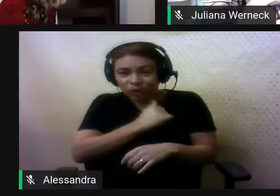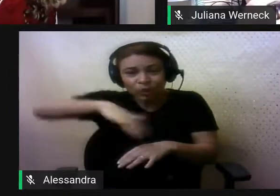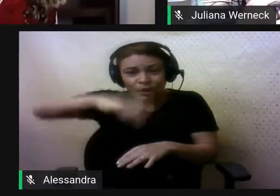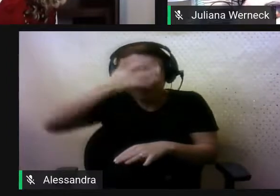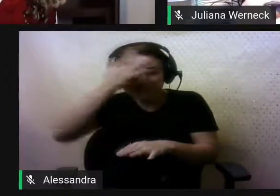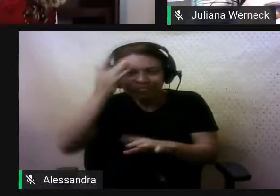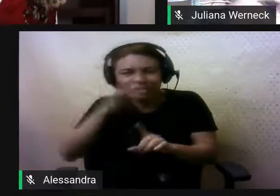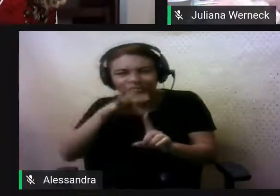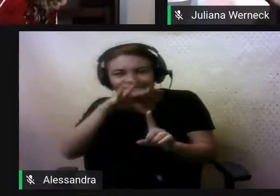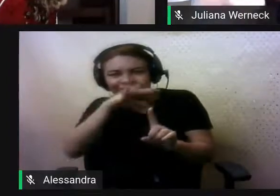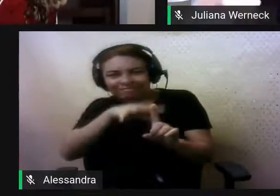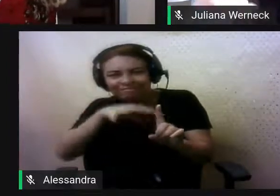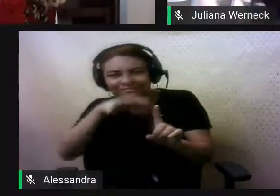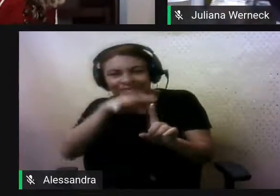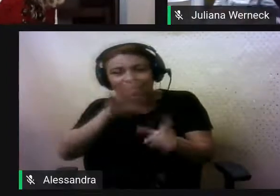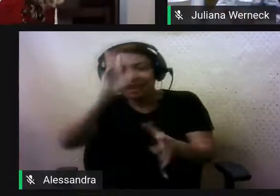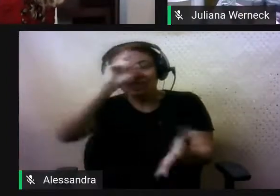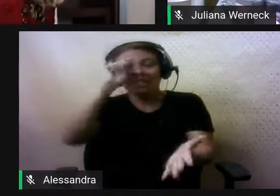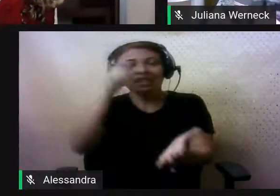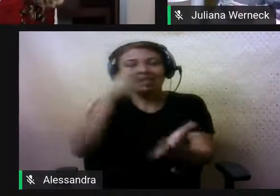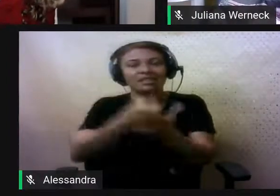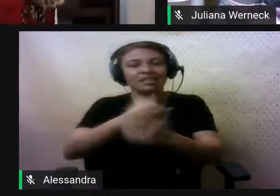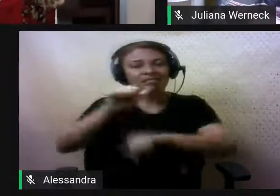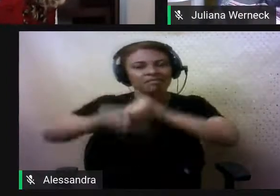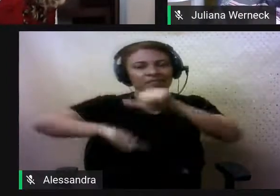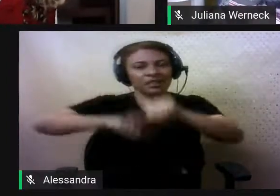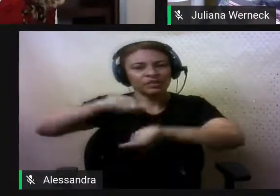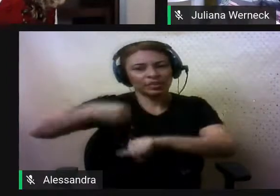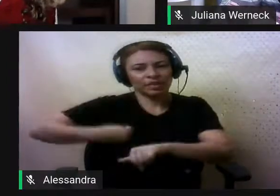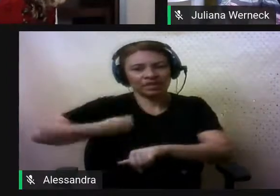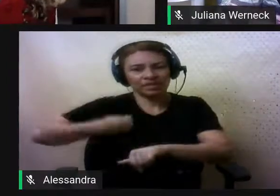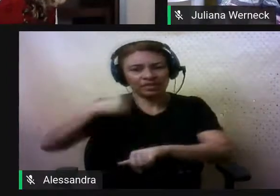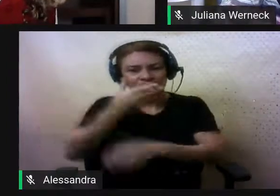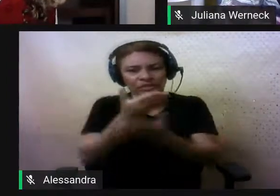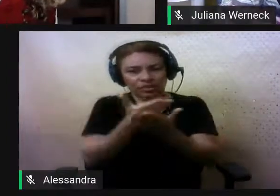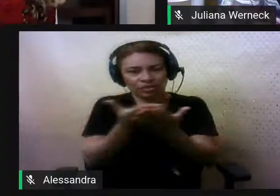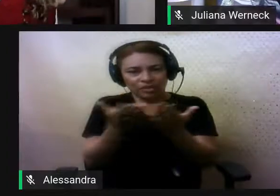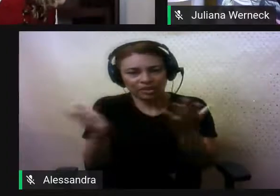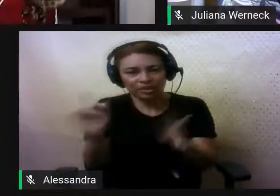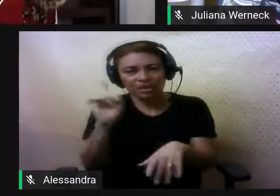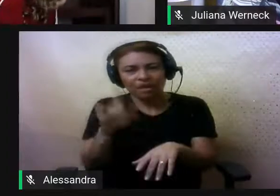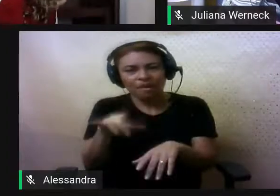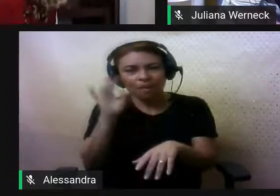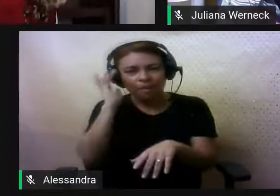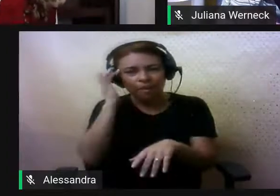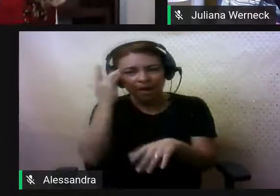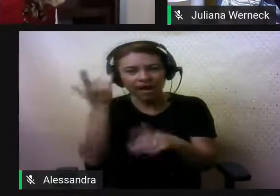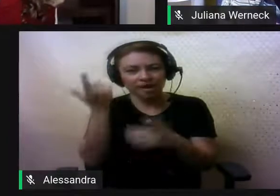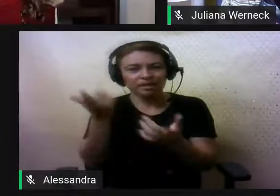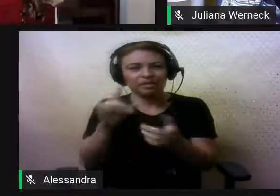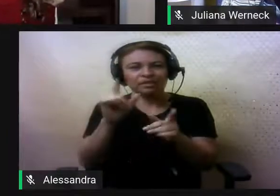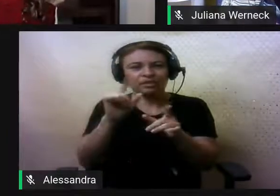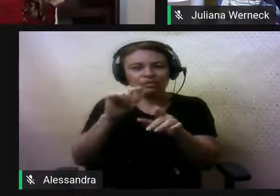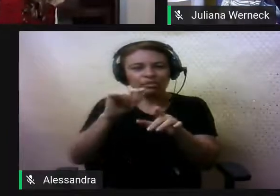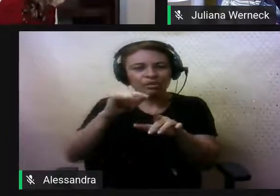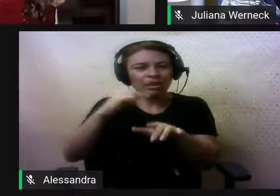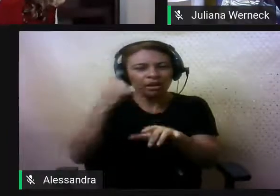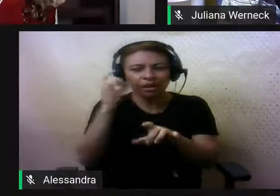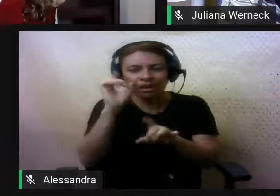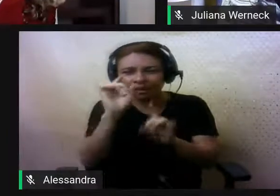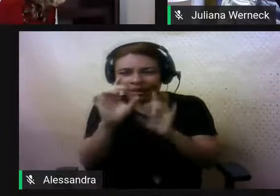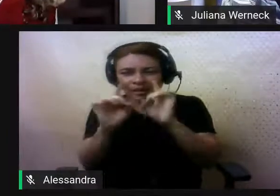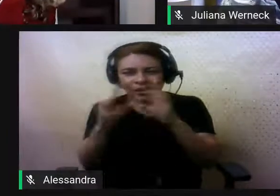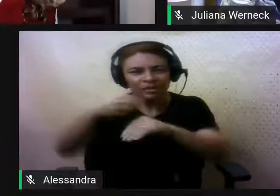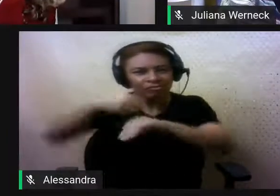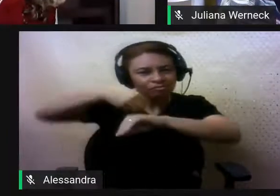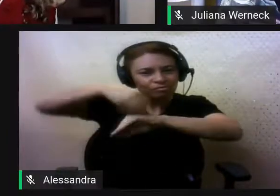nosso bate-papo decidam transformar a vida de vocês. Eu acho que os passos, as ferramentas eu